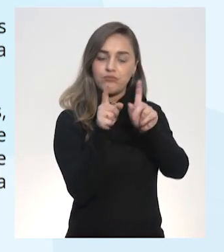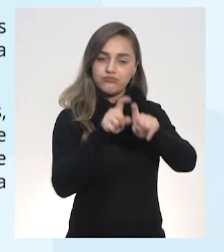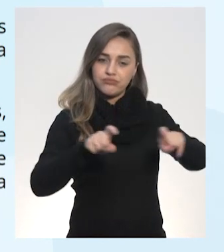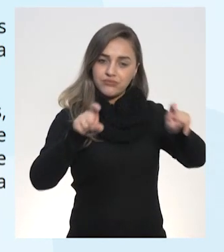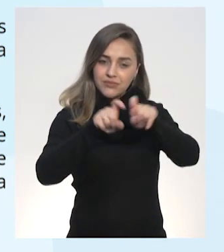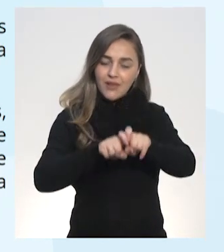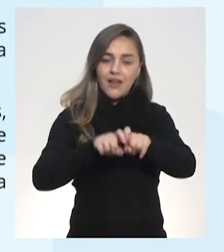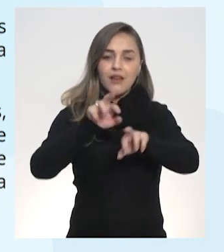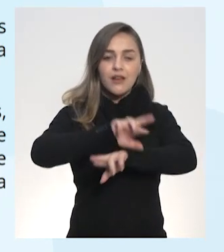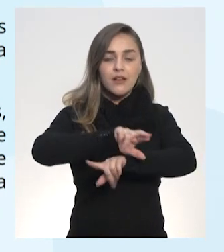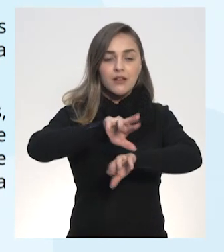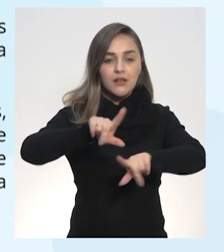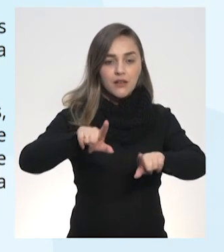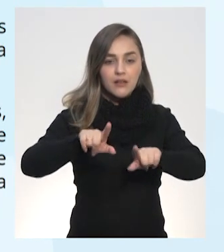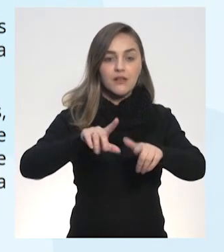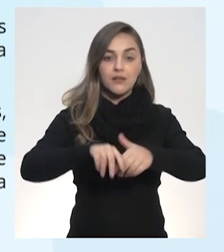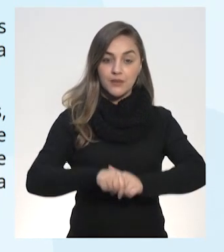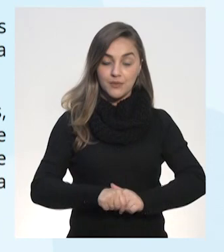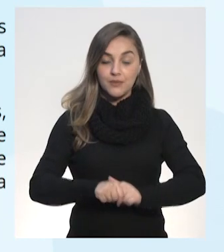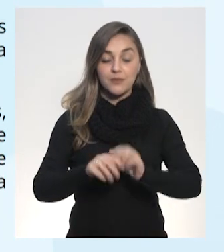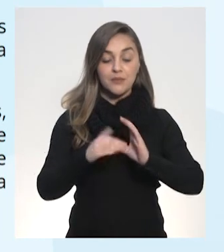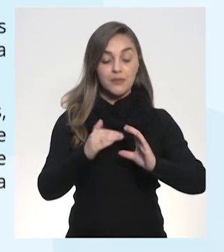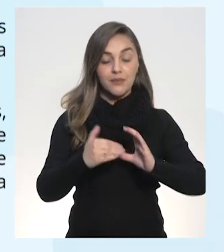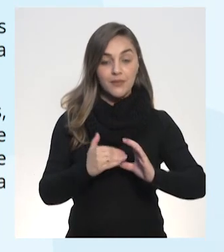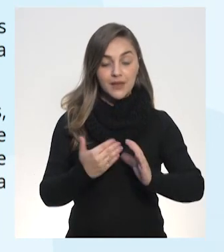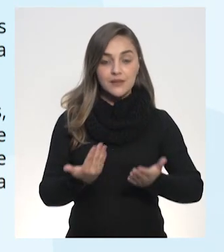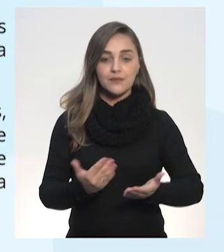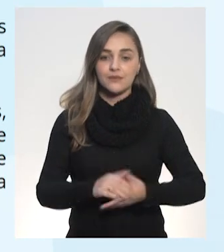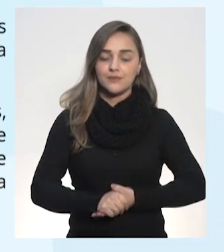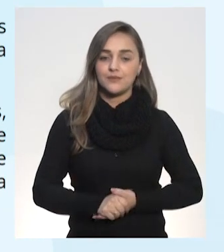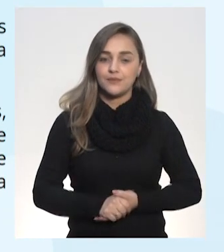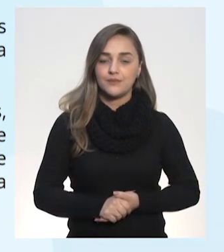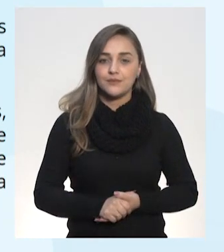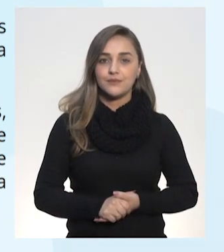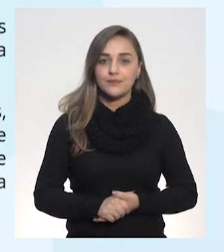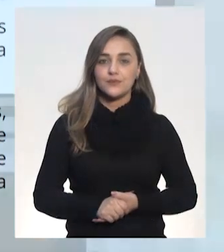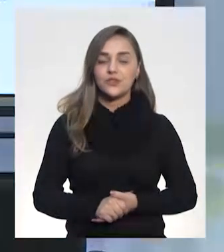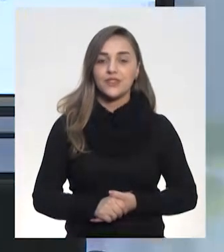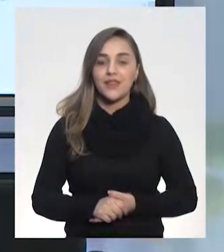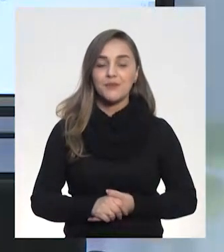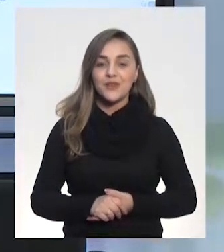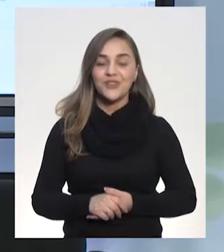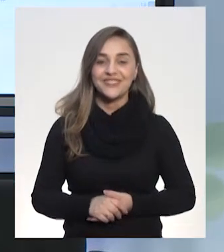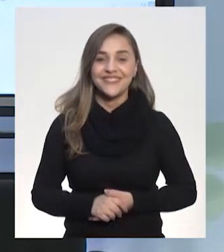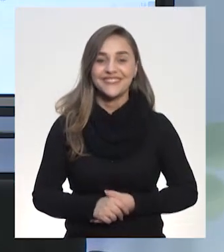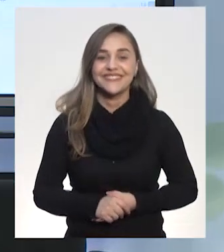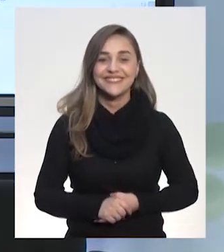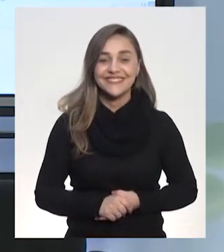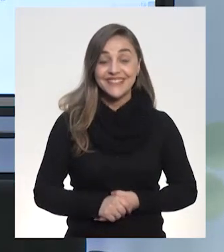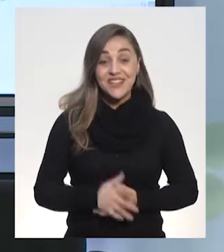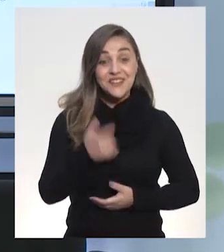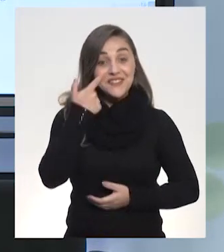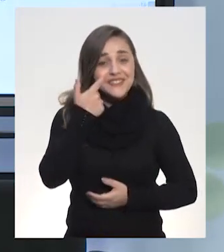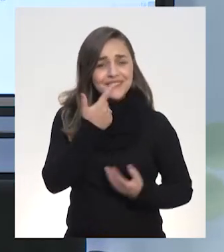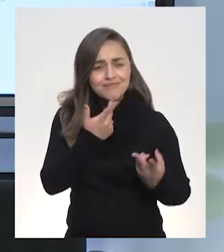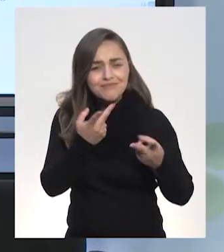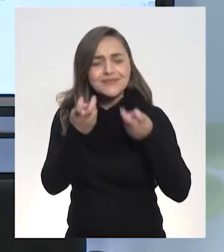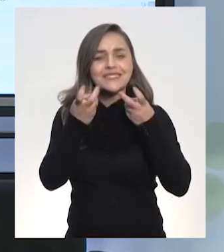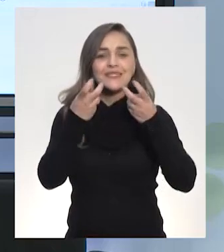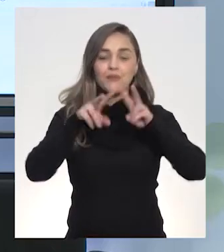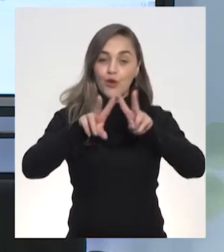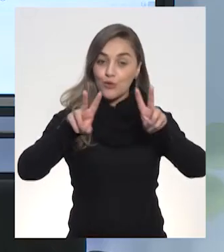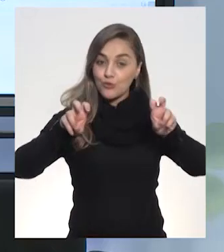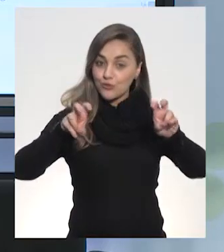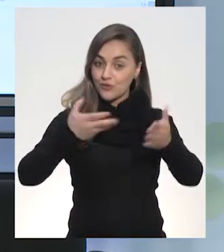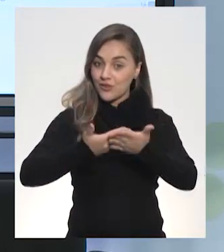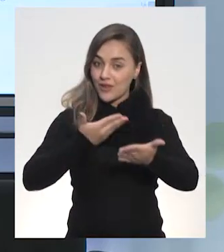outros, na constituição das mensagens. Muito obrigado, Antônia. Vocês viram o título aí da aula? O título da aula é